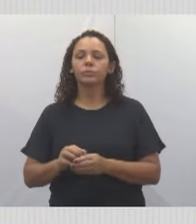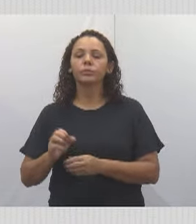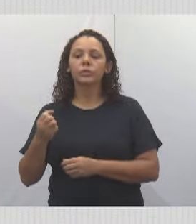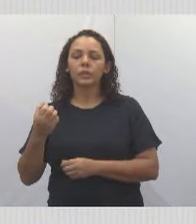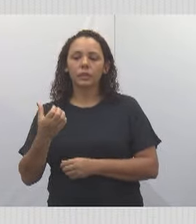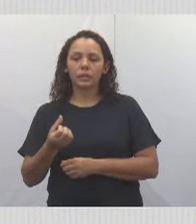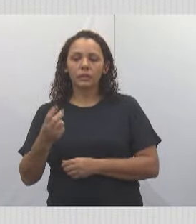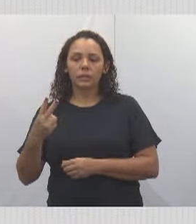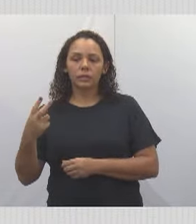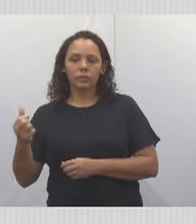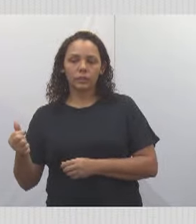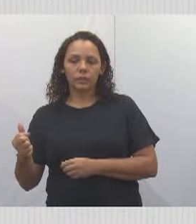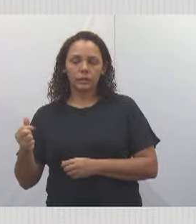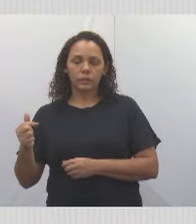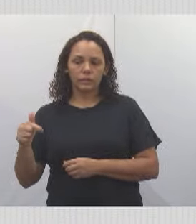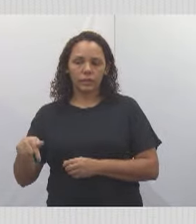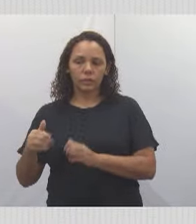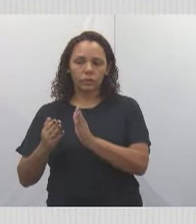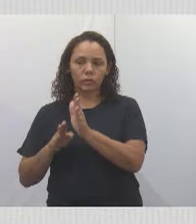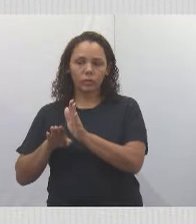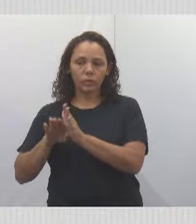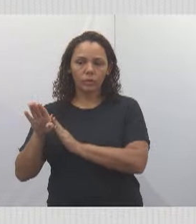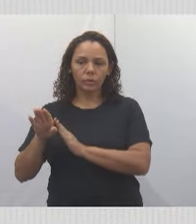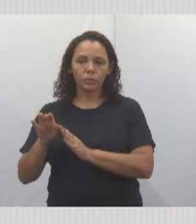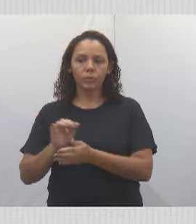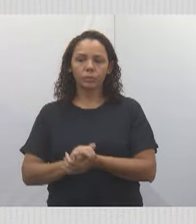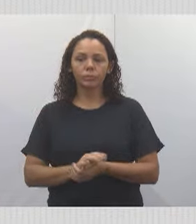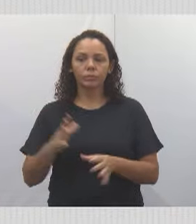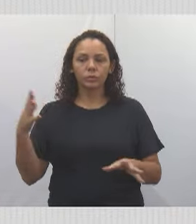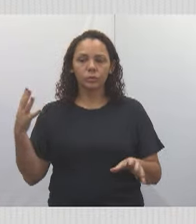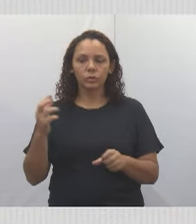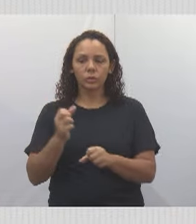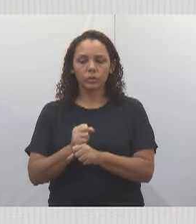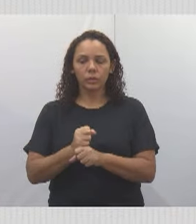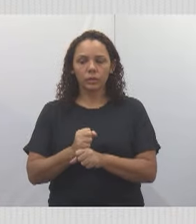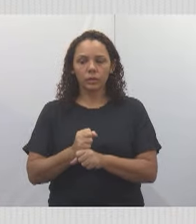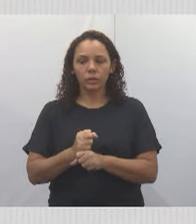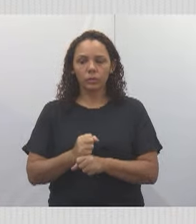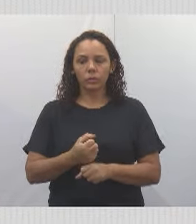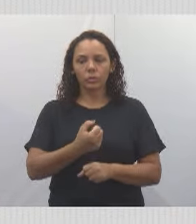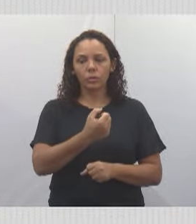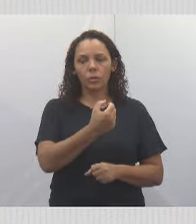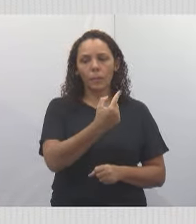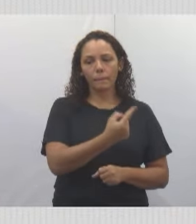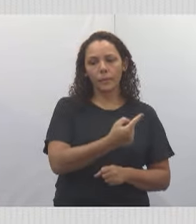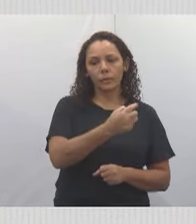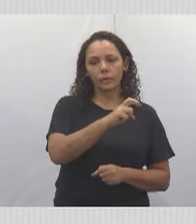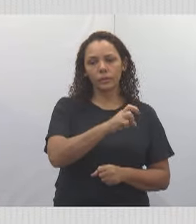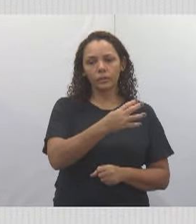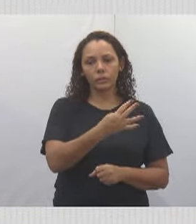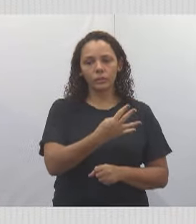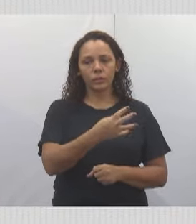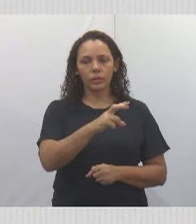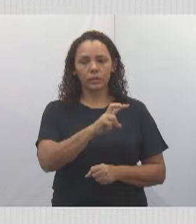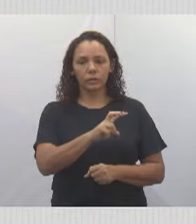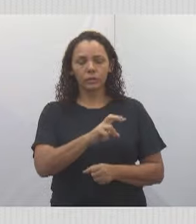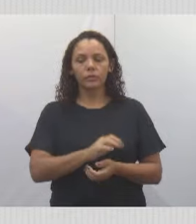nas cirurgias na Santa Casa. Total geral, 1.542 cirurgias em 23, segundo quadrimestre,